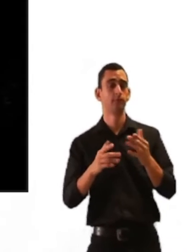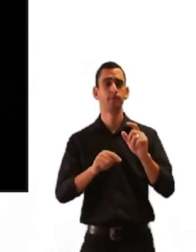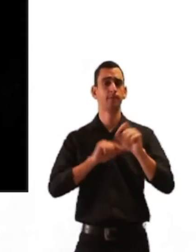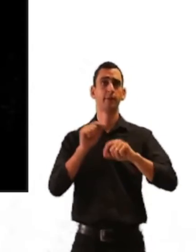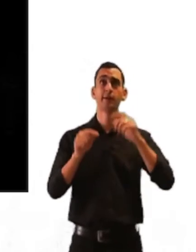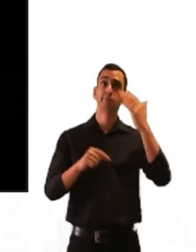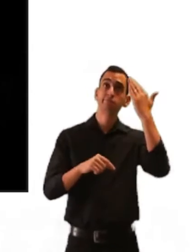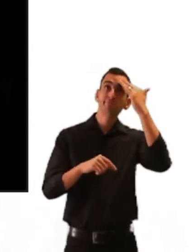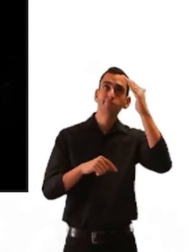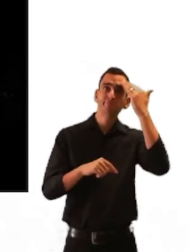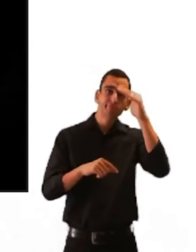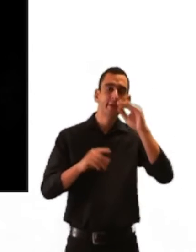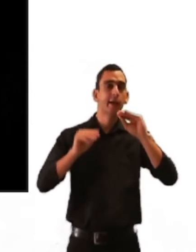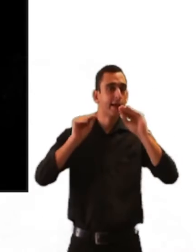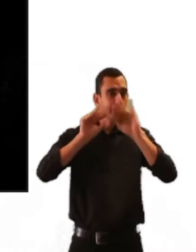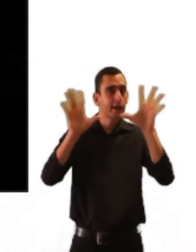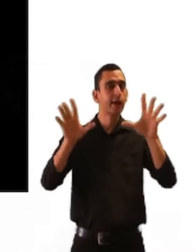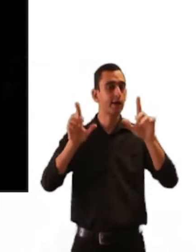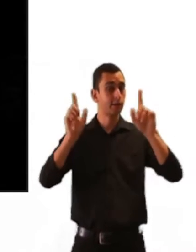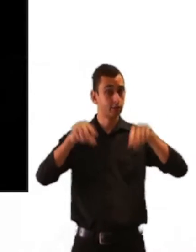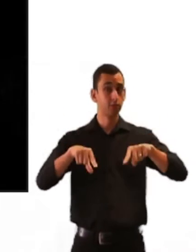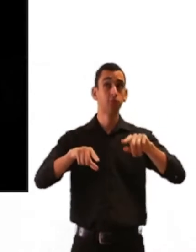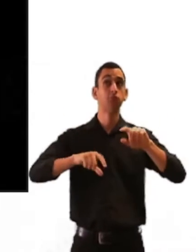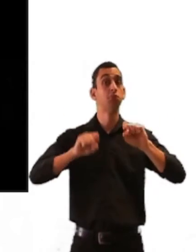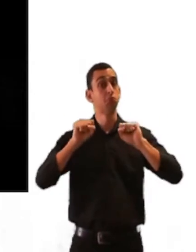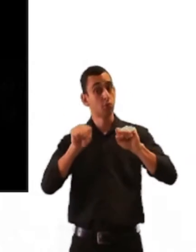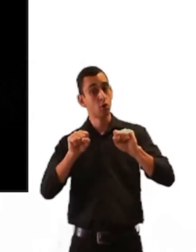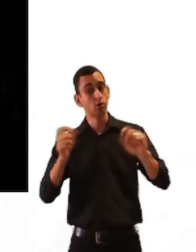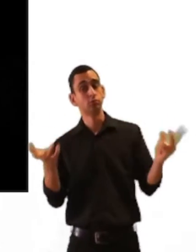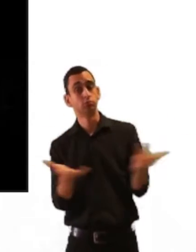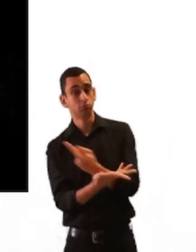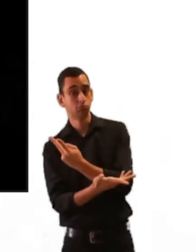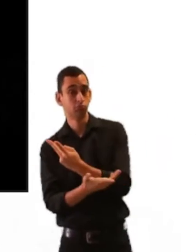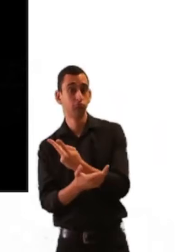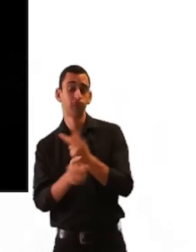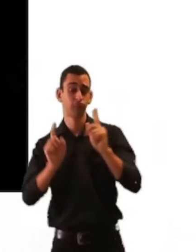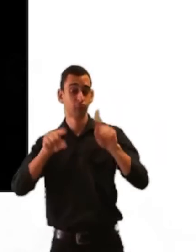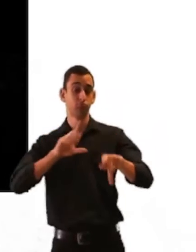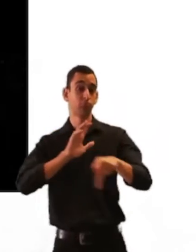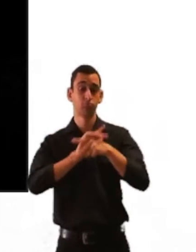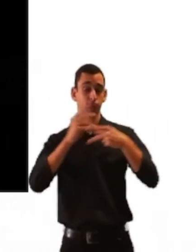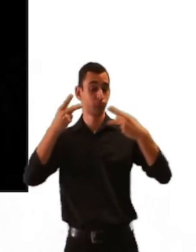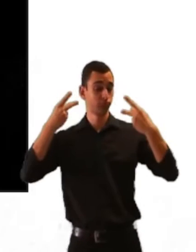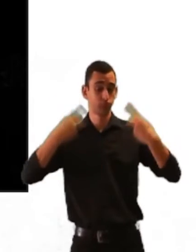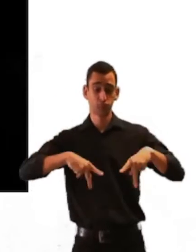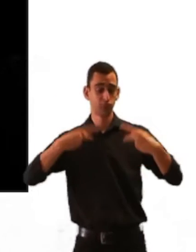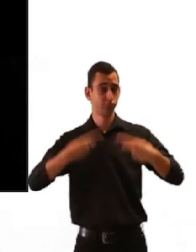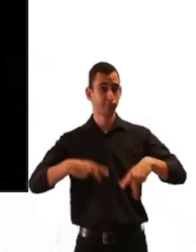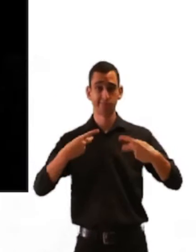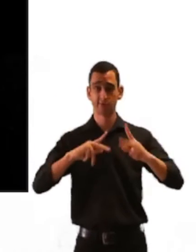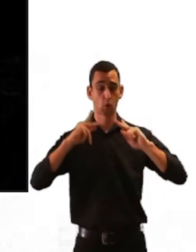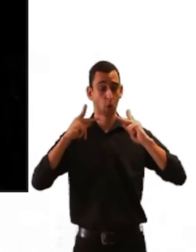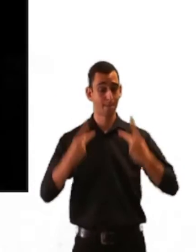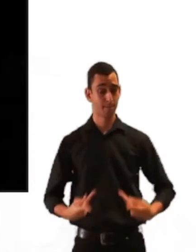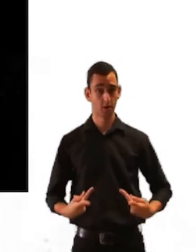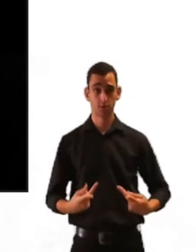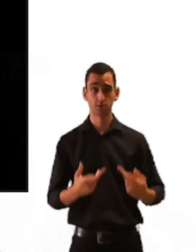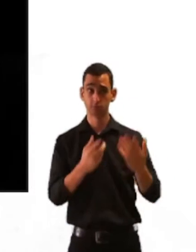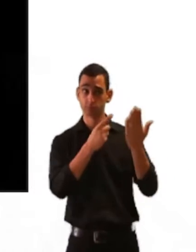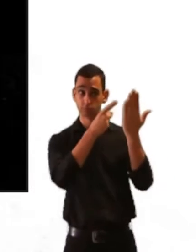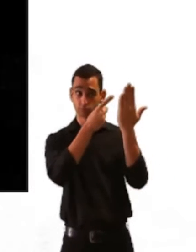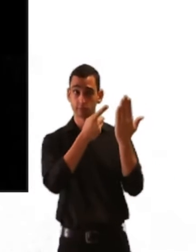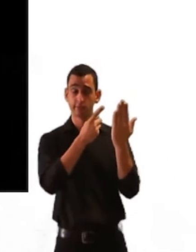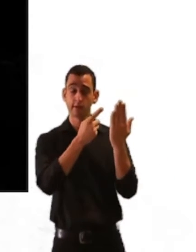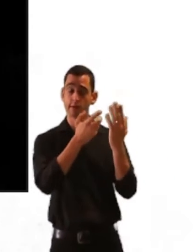ciência de que isso é um subjetivismo, de que isso é do ser humano, né? E o juiz é um ser humano, então ele vai tomar a